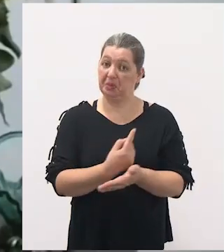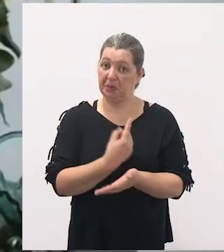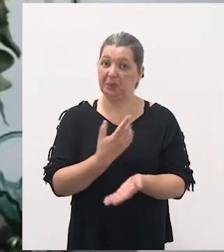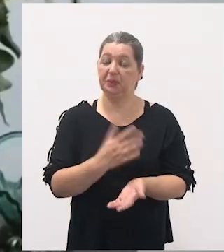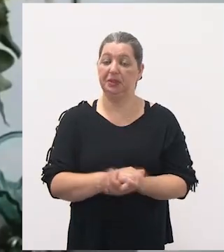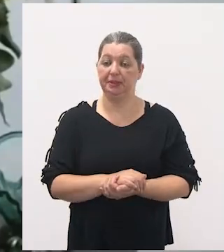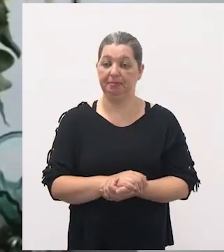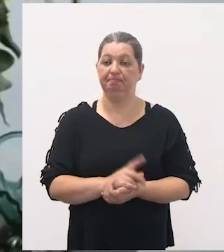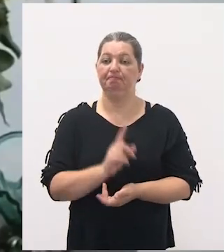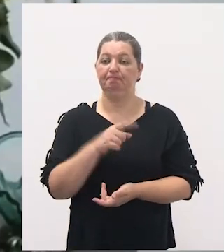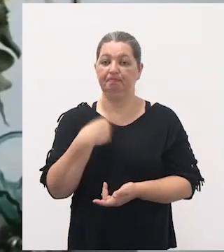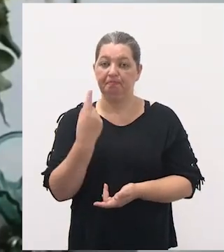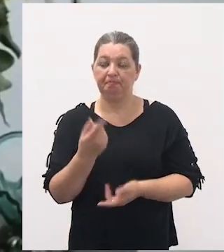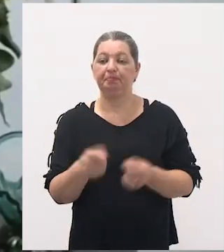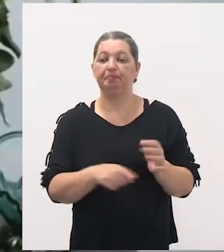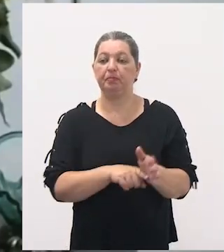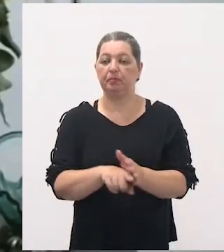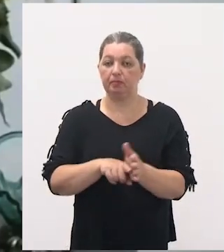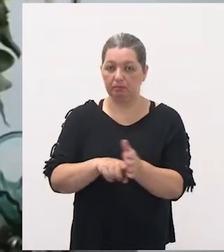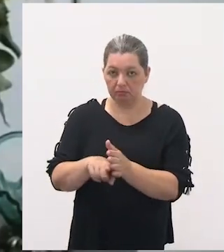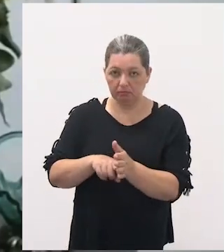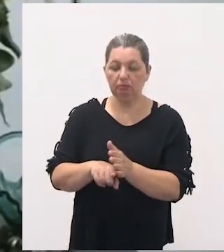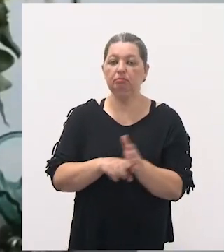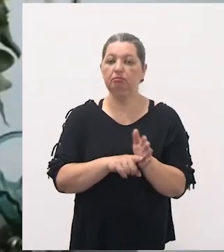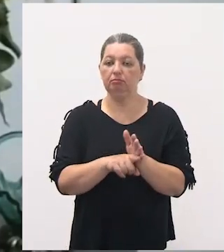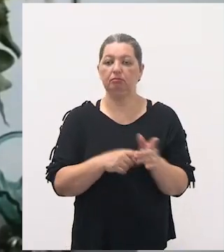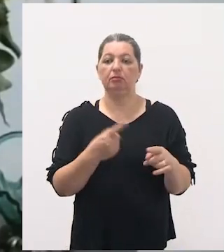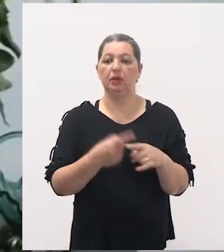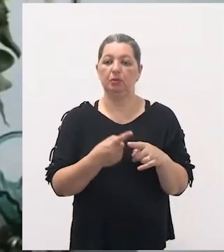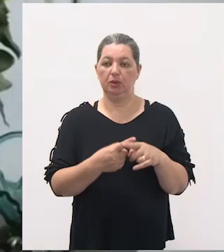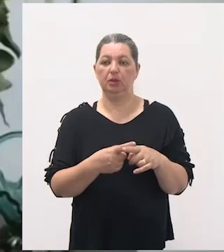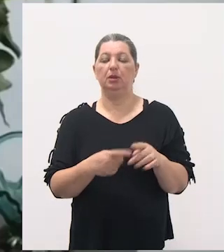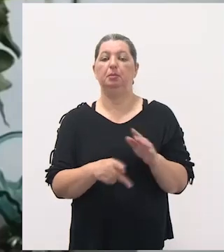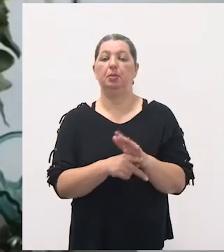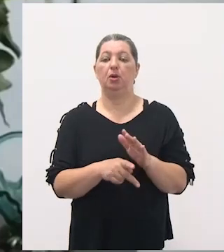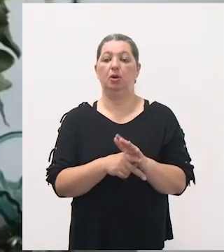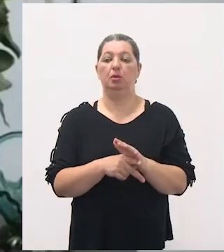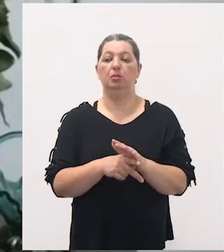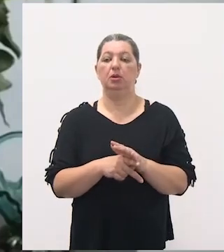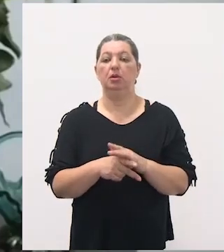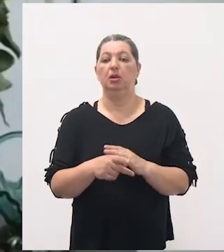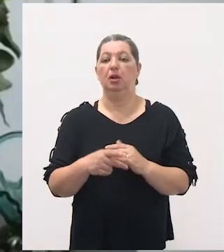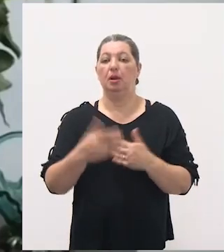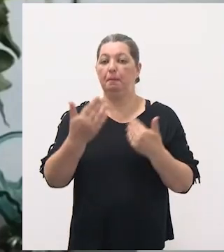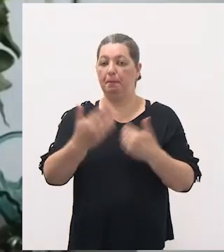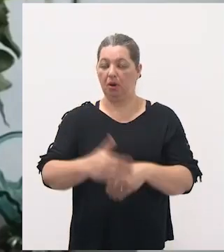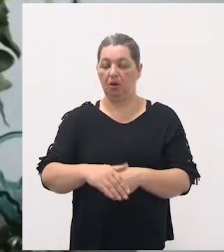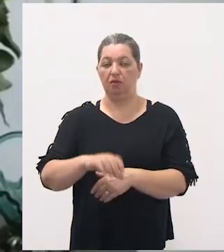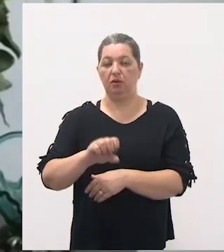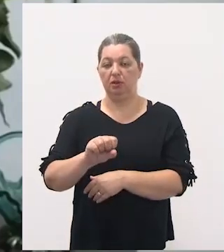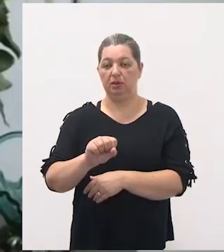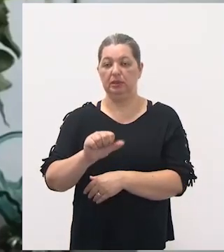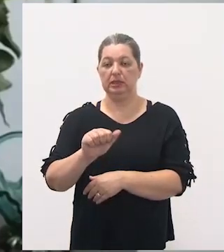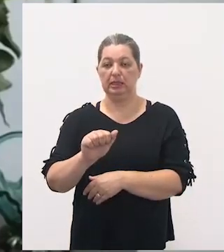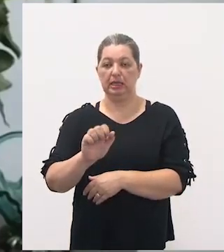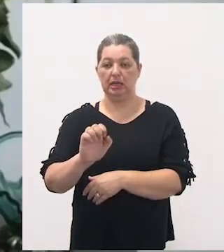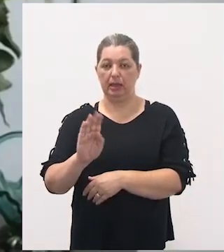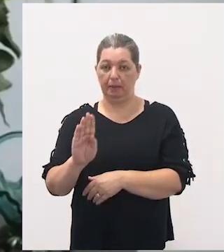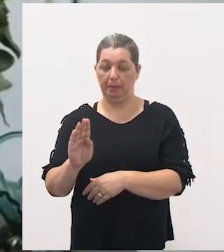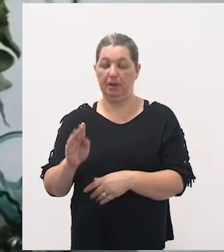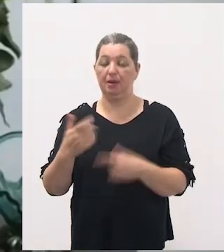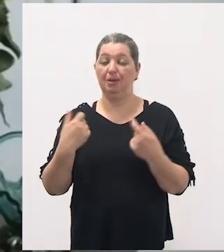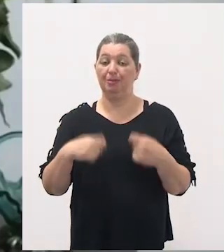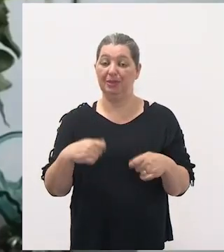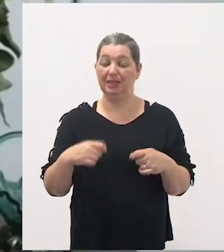professor, nós vamos ter que fazer uma busca ativa robusta, porque para a realização do SAEB, para que nós possamos ter os indicadores,